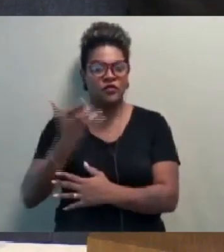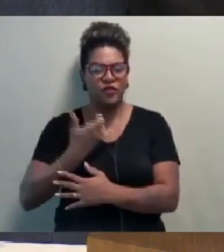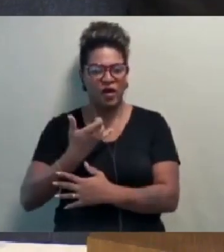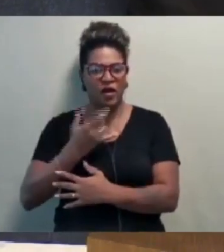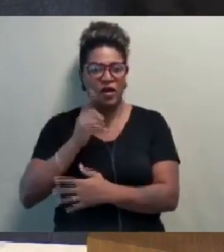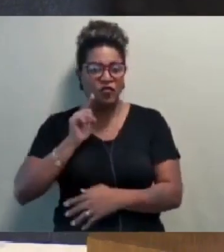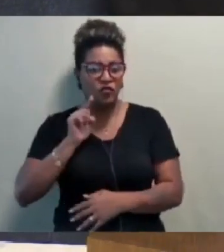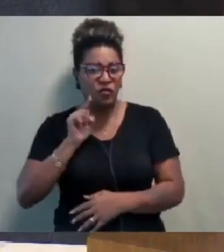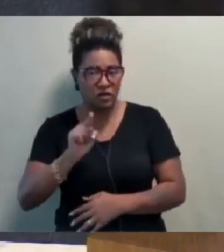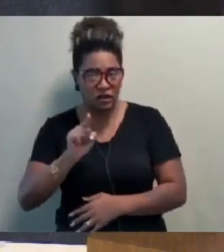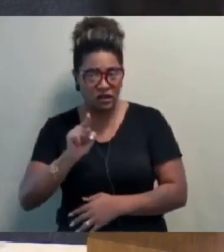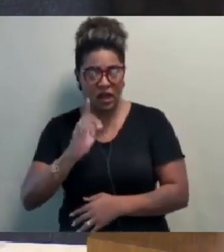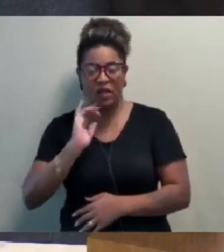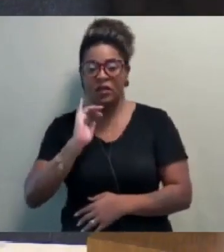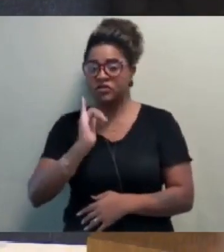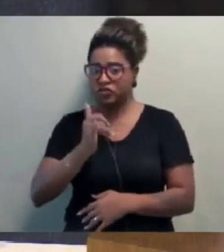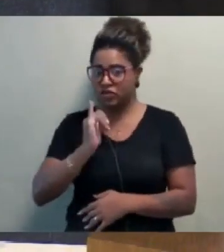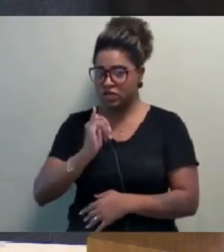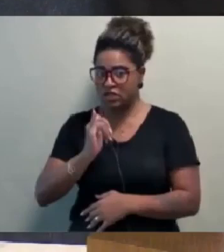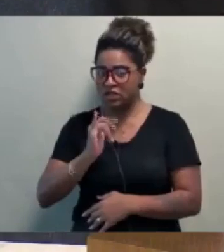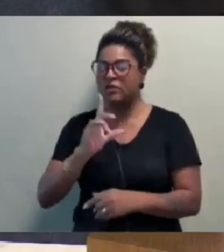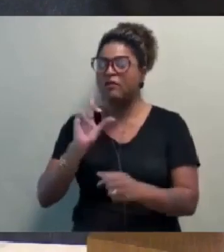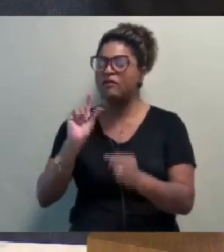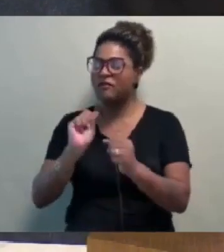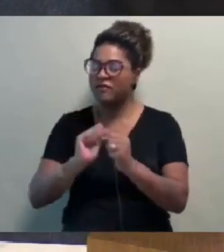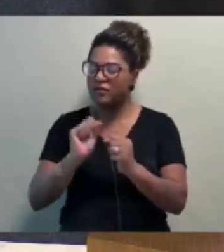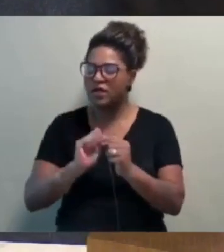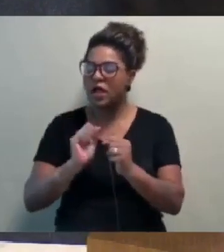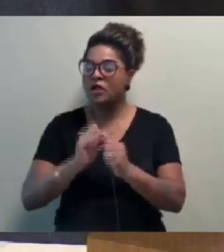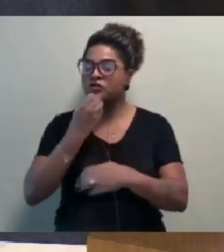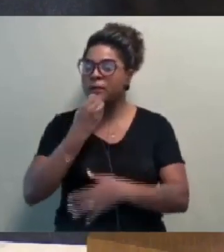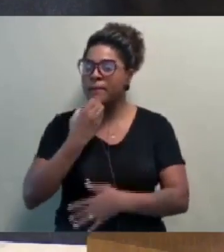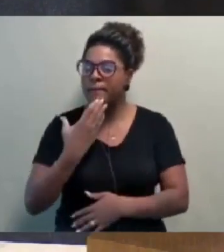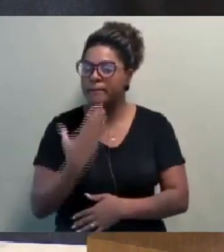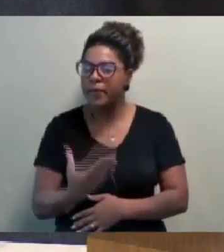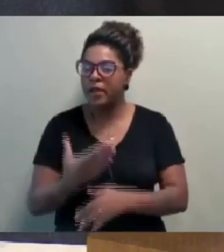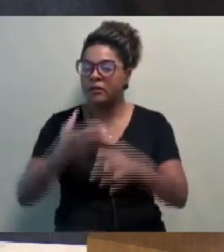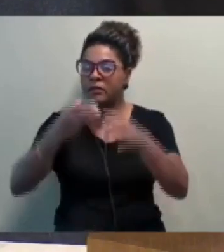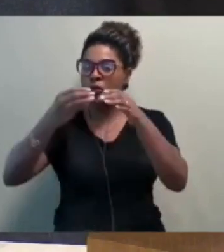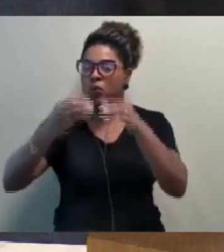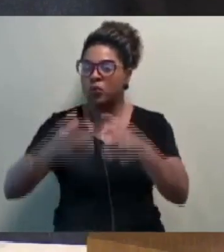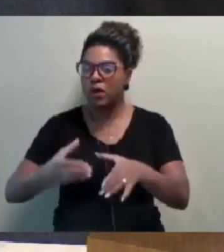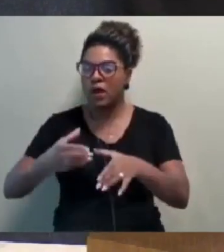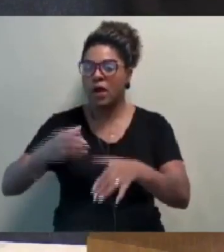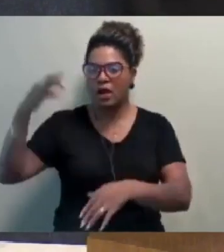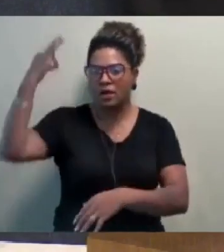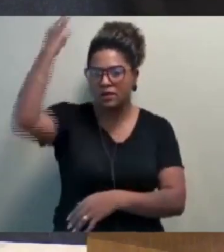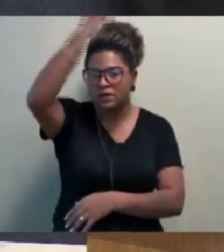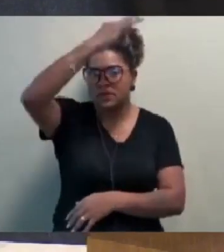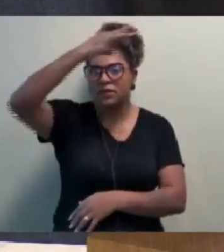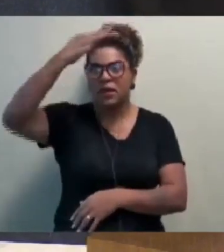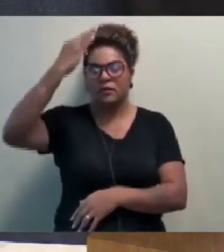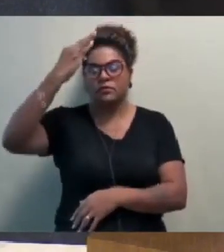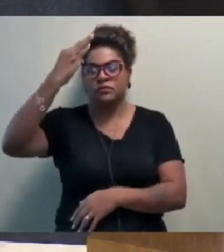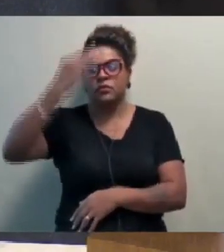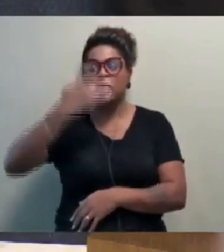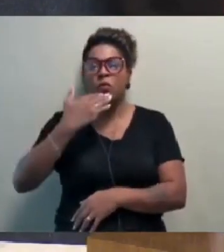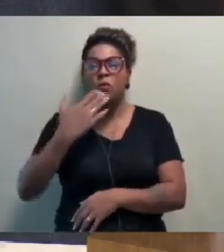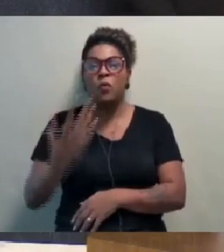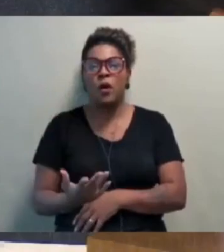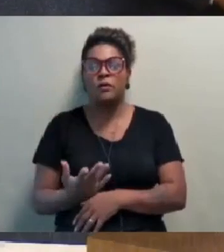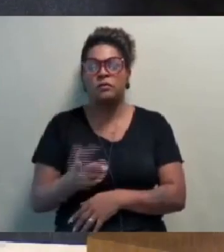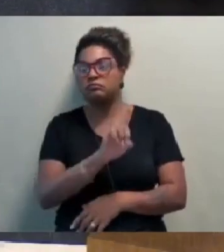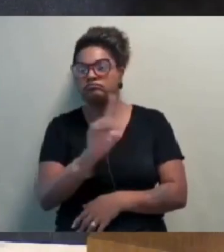bem feito acerca do meu santuário, quando foi profanados, acerca da terra de